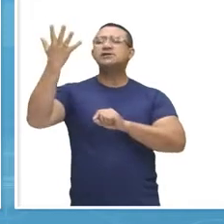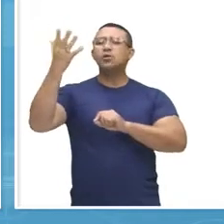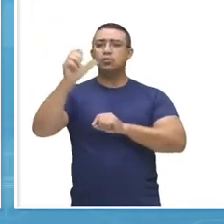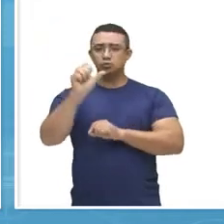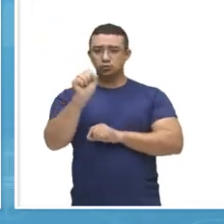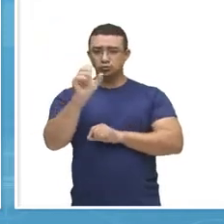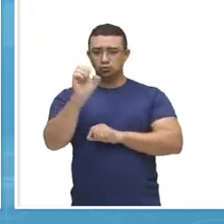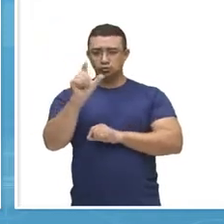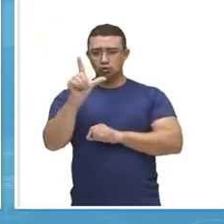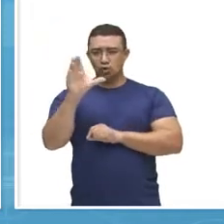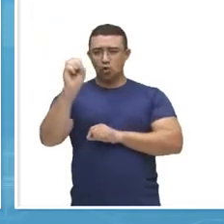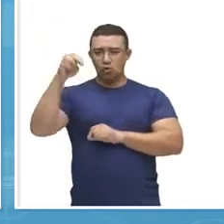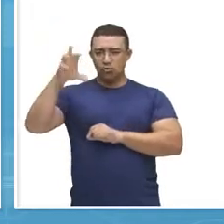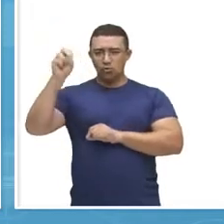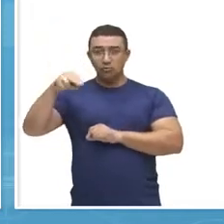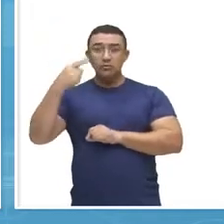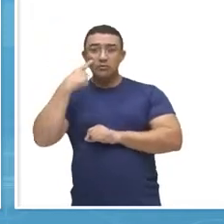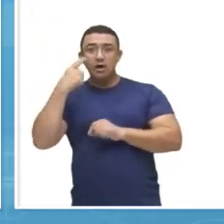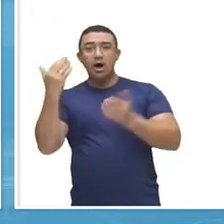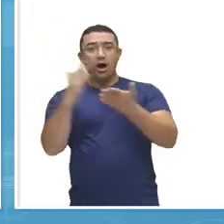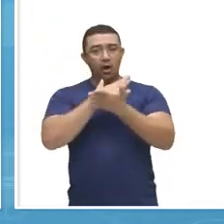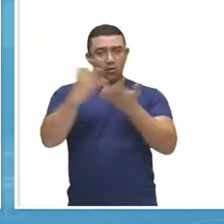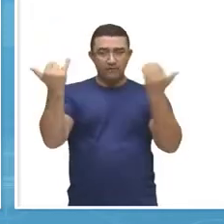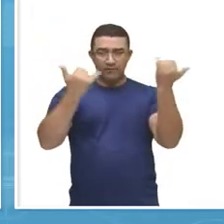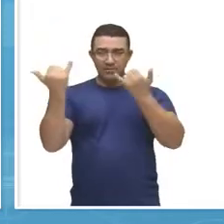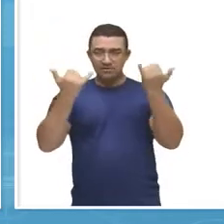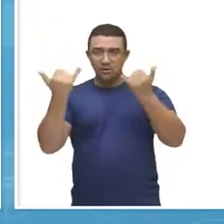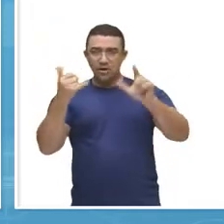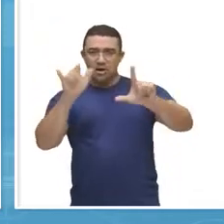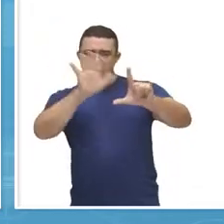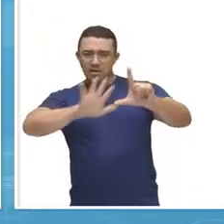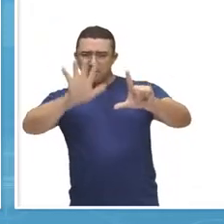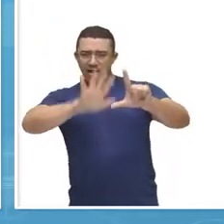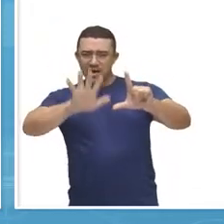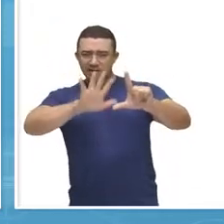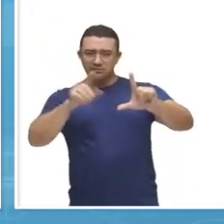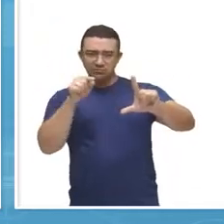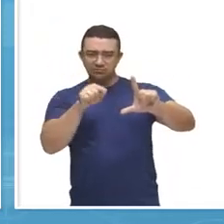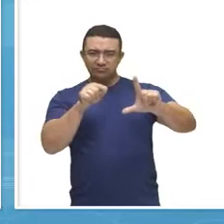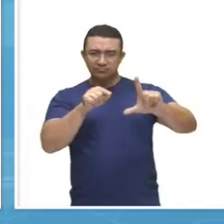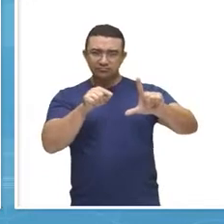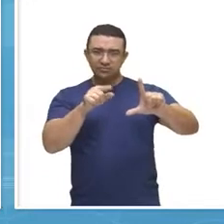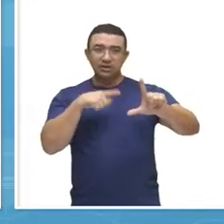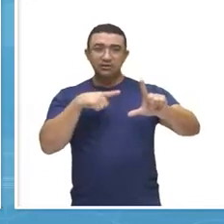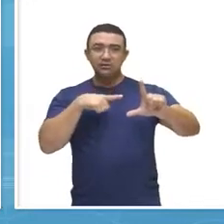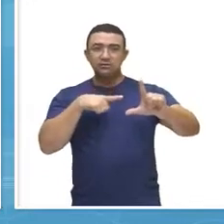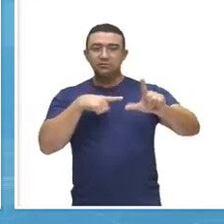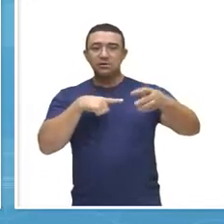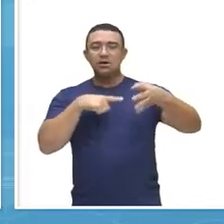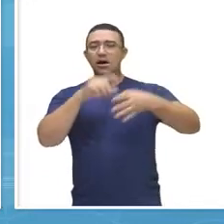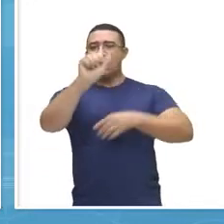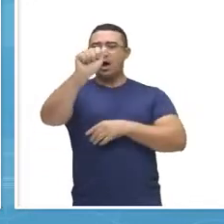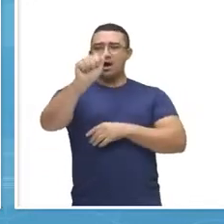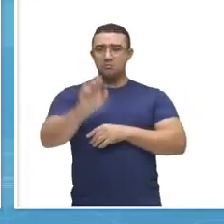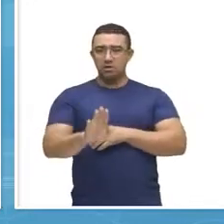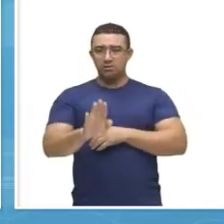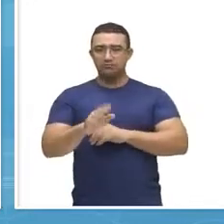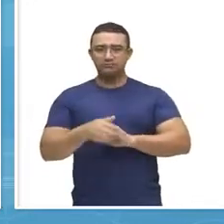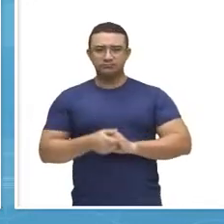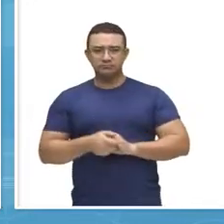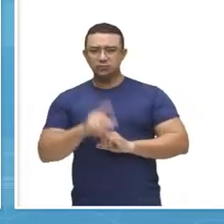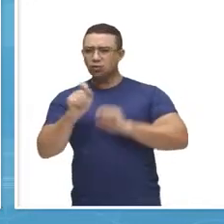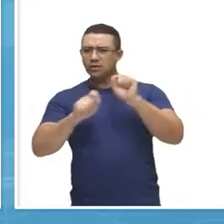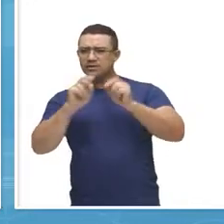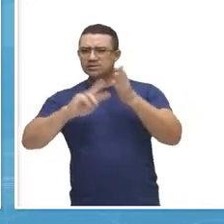Né? Algumas informações são dadas através da imagem. Aí nós temos as duas opções. Letra A, his cell phone ran out. O que